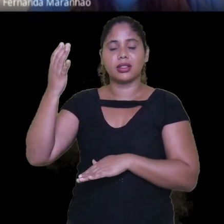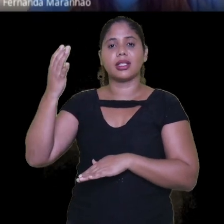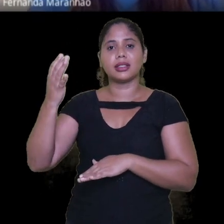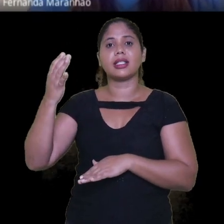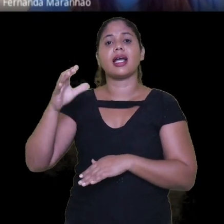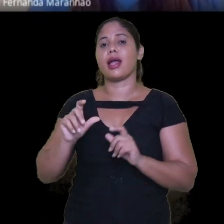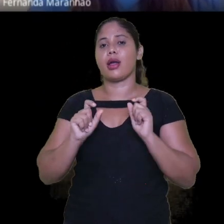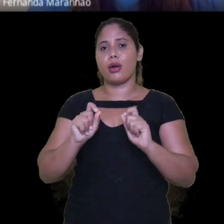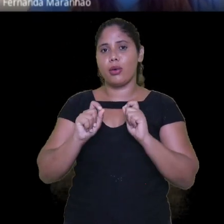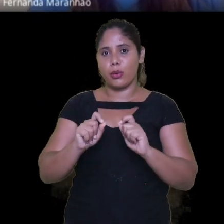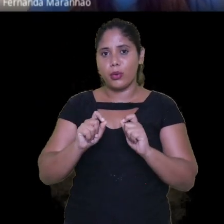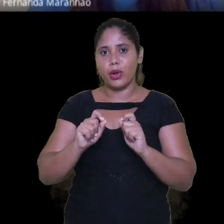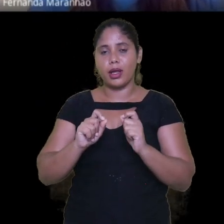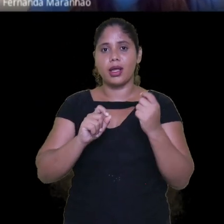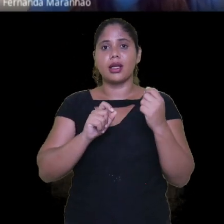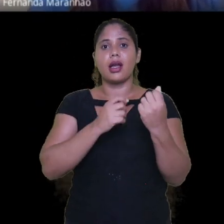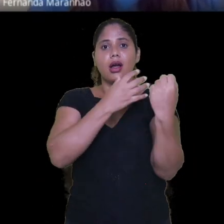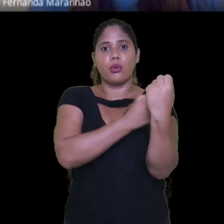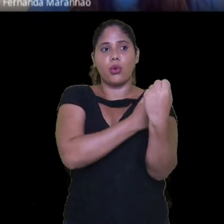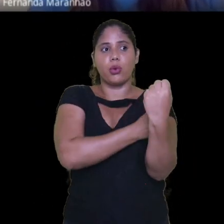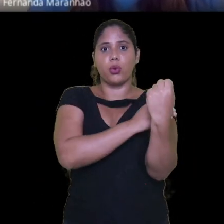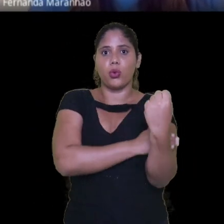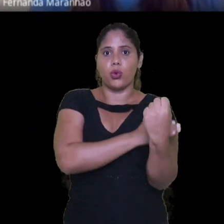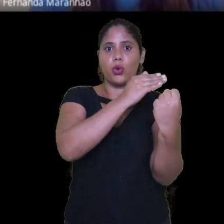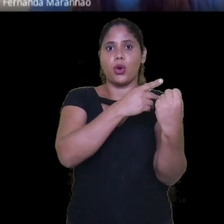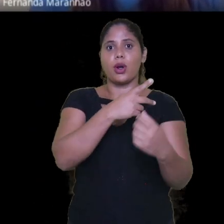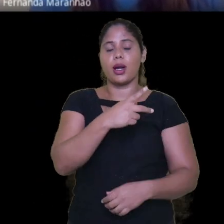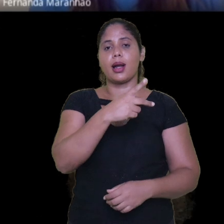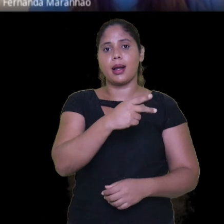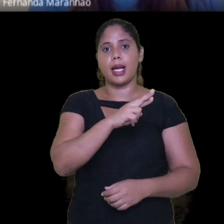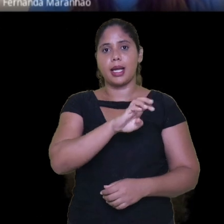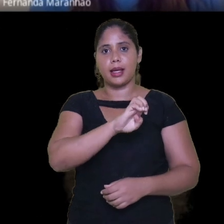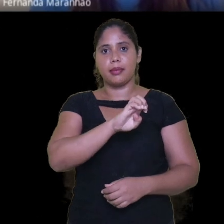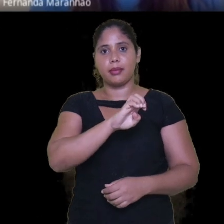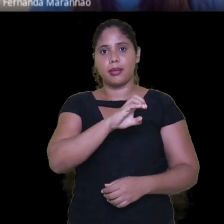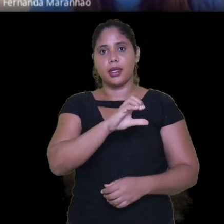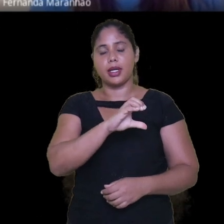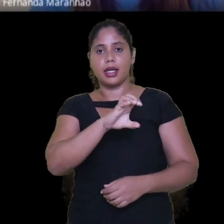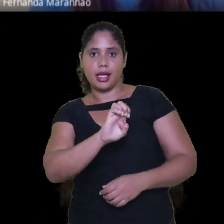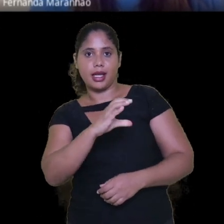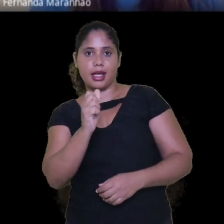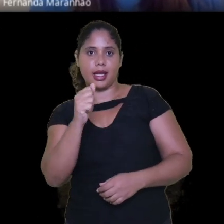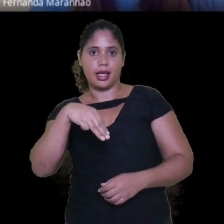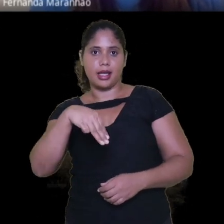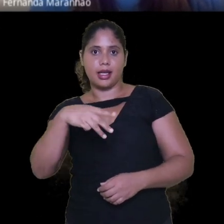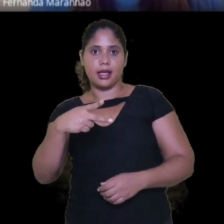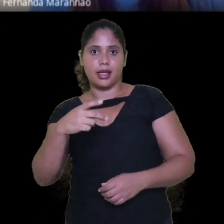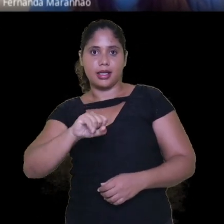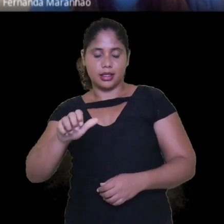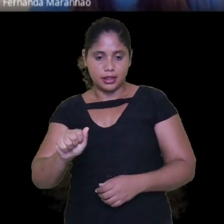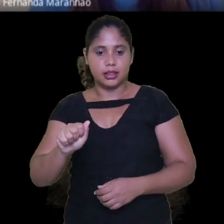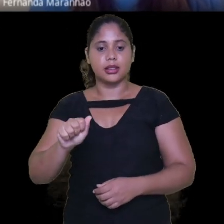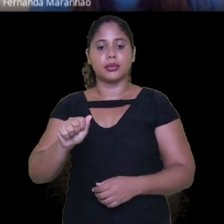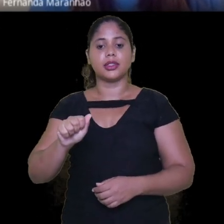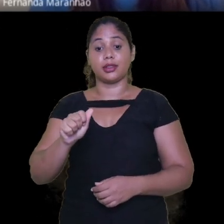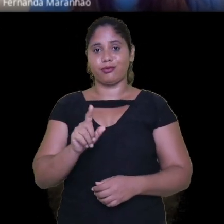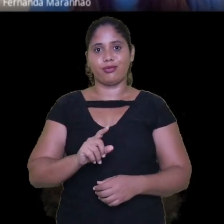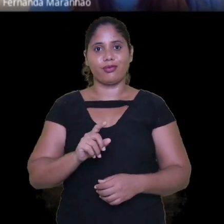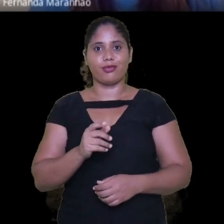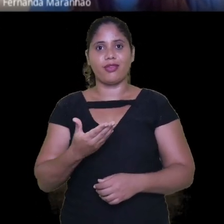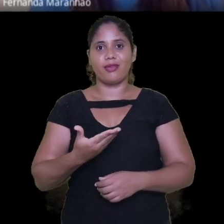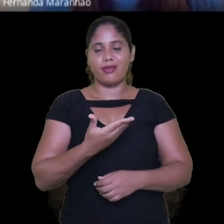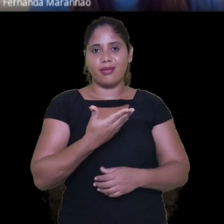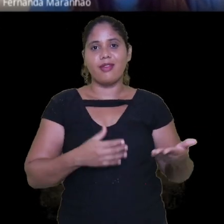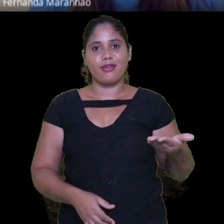A outra condição é a própria hipertensão crônica, então, a hipertensão prévia à gestação, ela é diagnosticada e